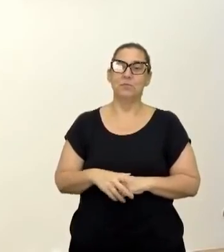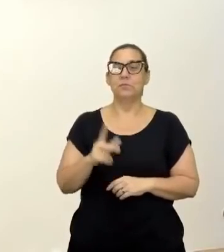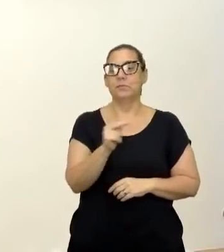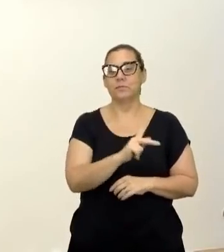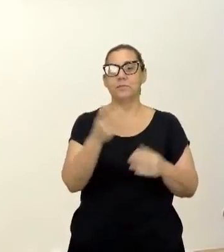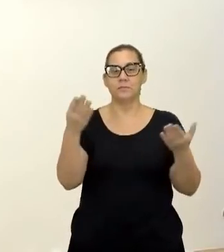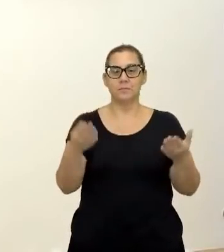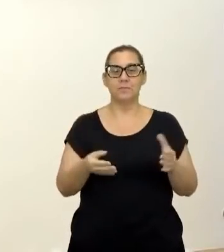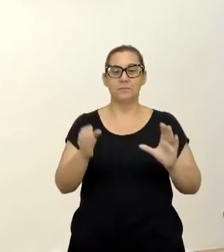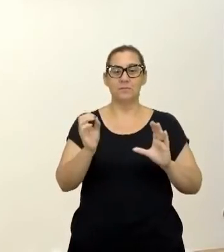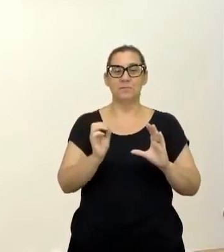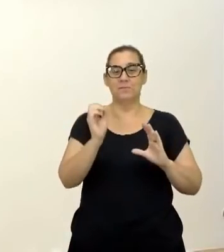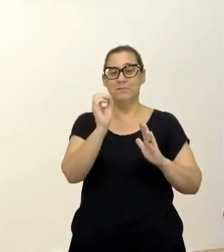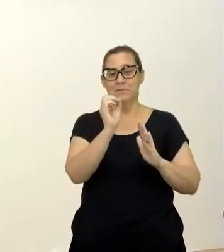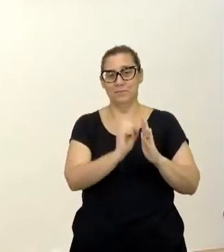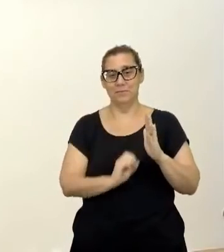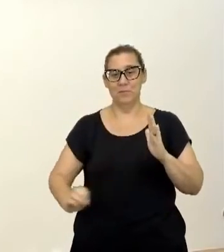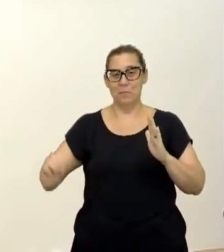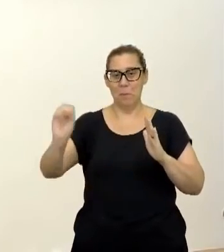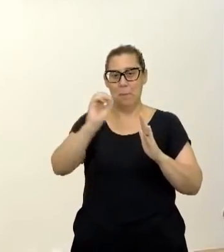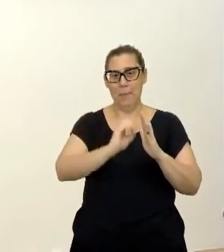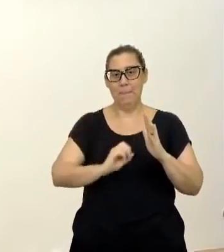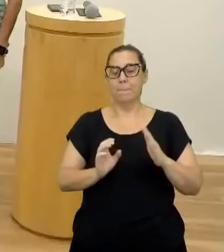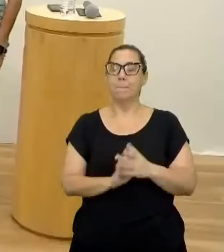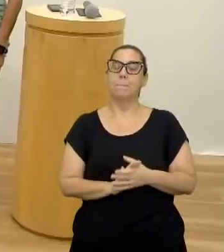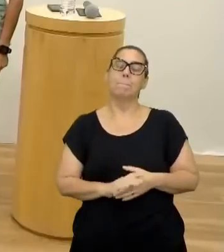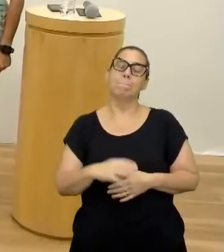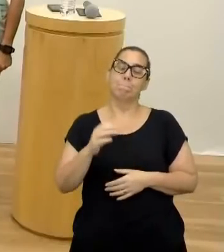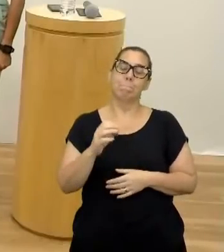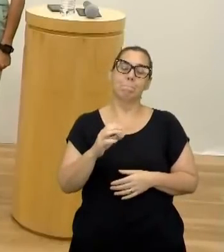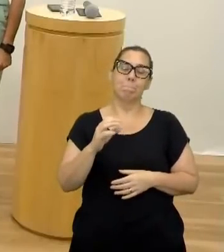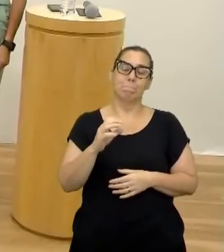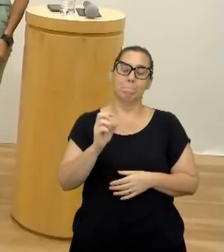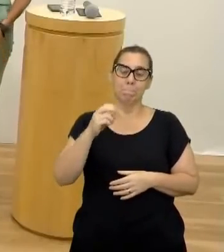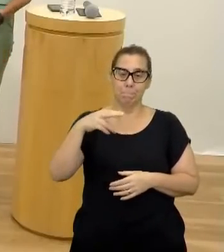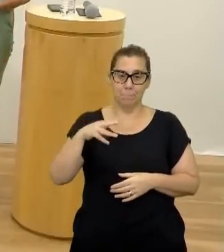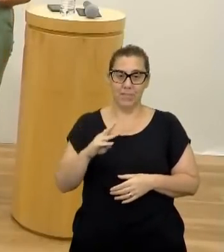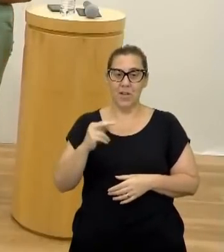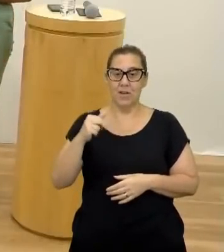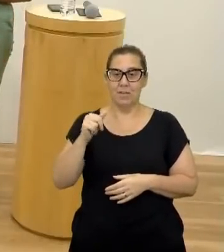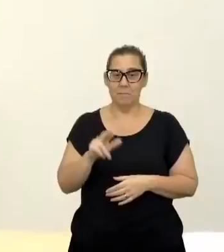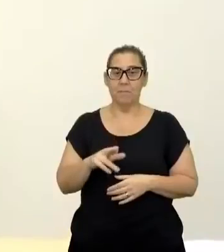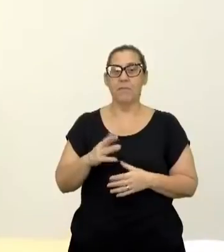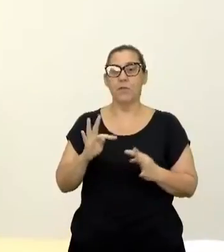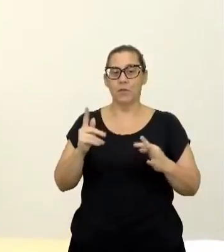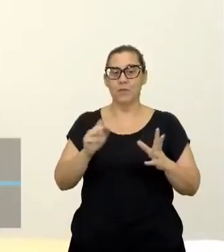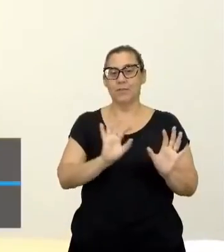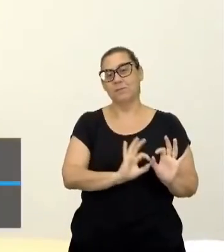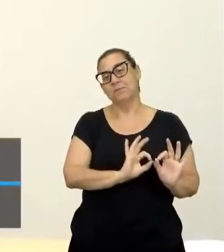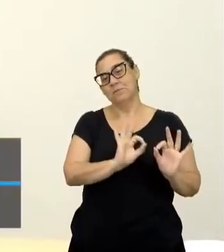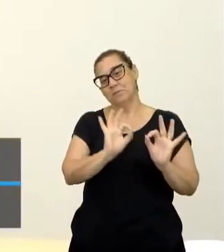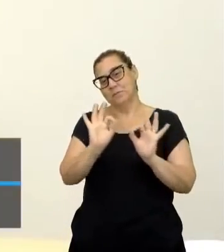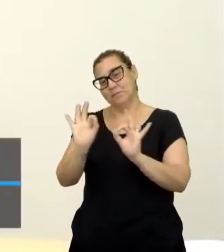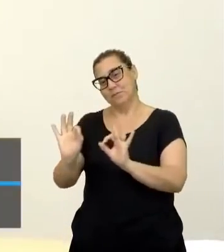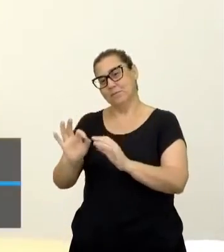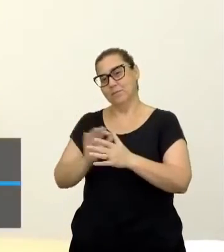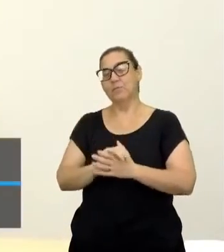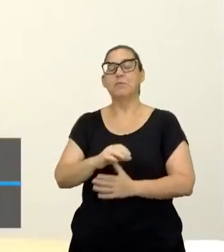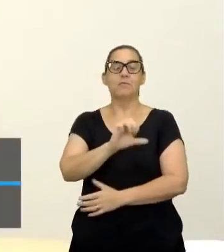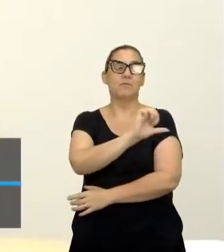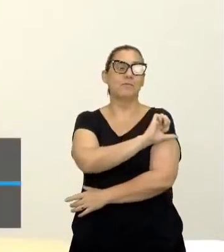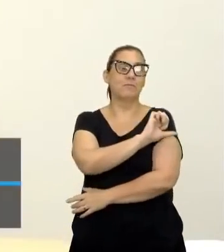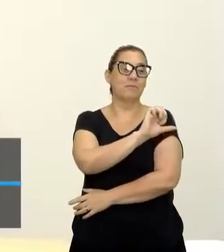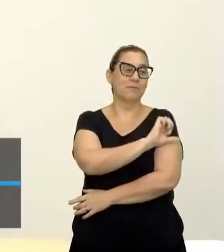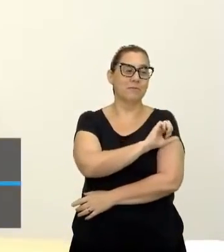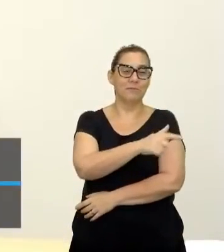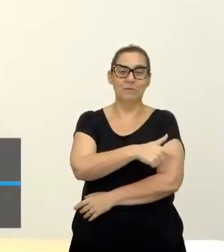aqui no Centro de Mídias, e para nos acompanhar, Osmar. Muito boa tarde, Viviane. Muito boa tarde a todos que nos acompanham. Mais uma aula de matemática aqui, nono ano do